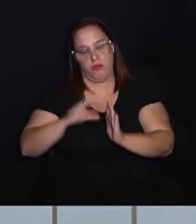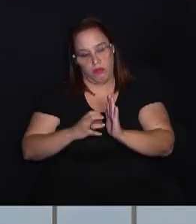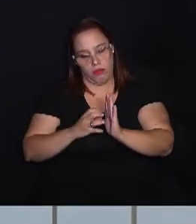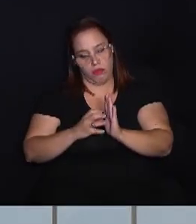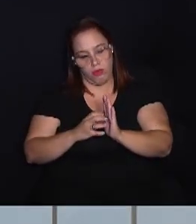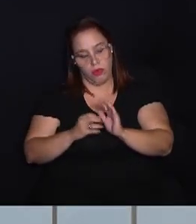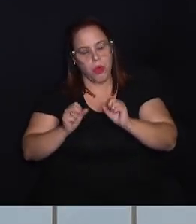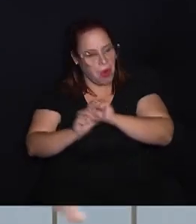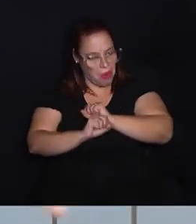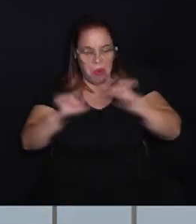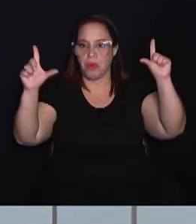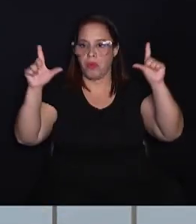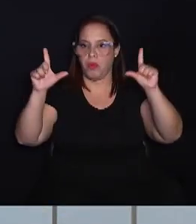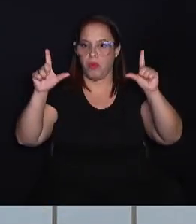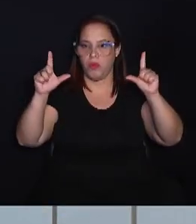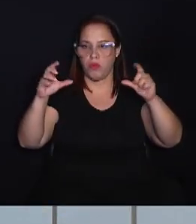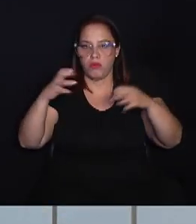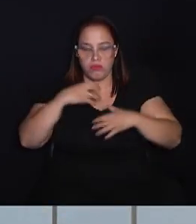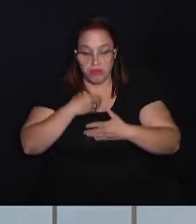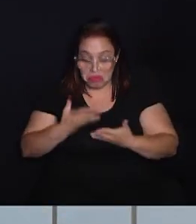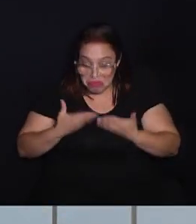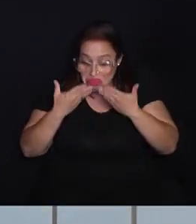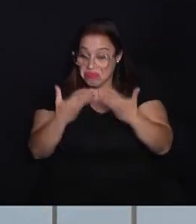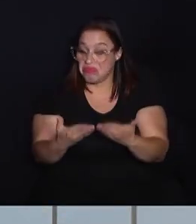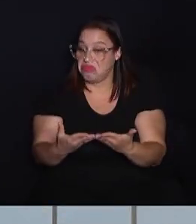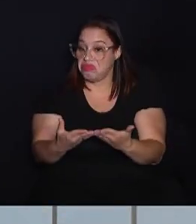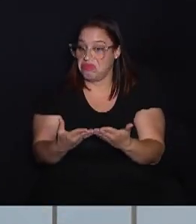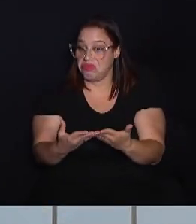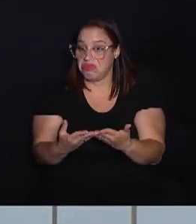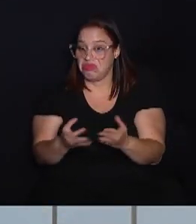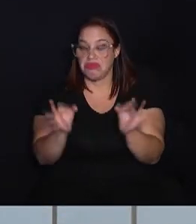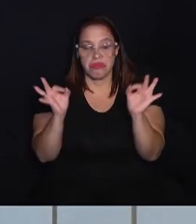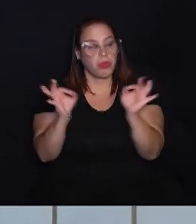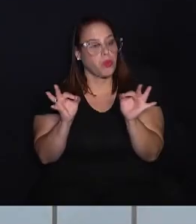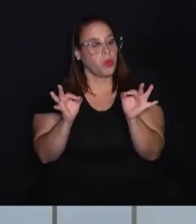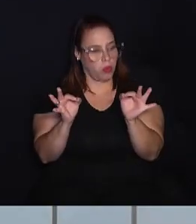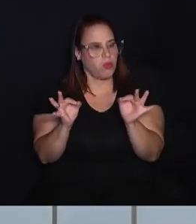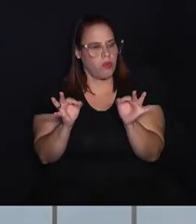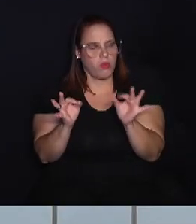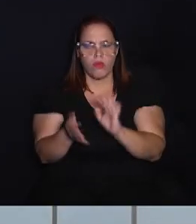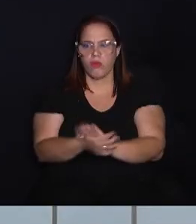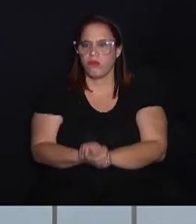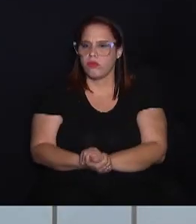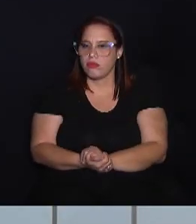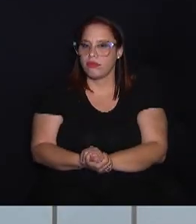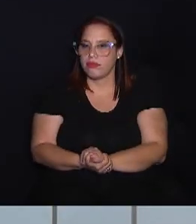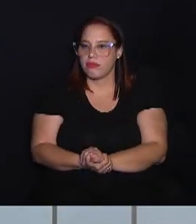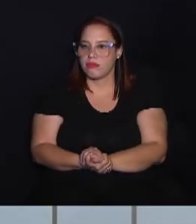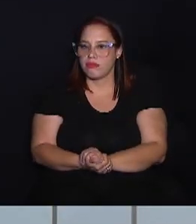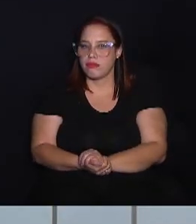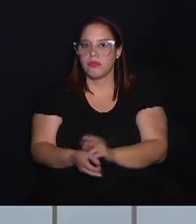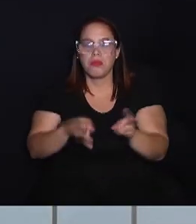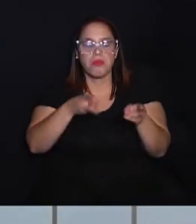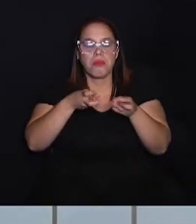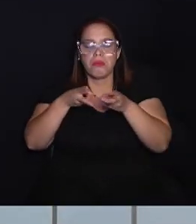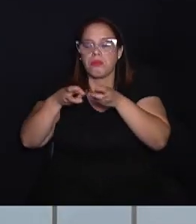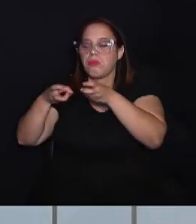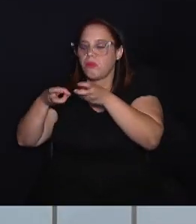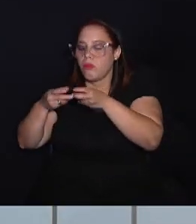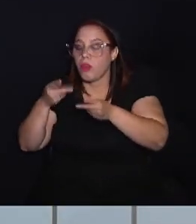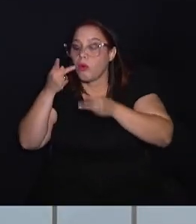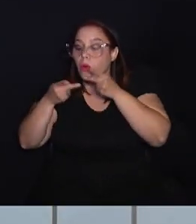todos os locais, bairros, né, comunidades de Campinas. E é bom ver que toda essa região tinha alguma referência